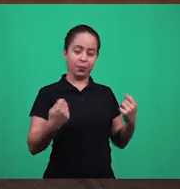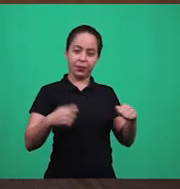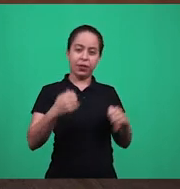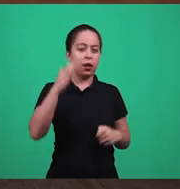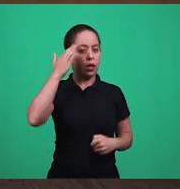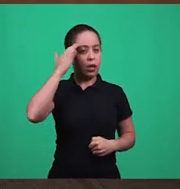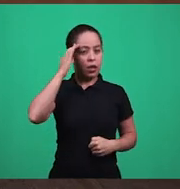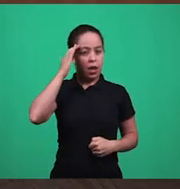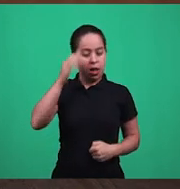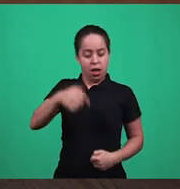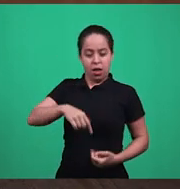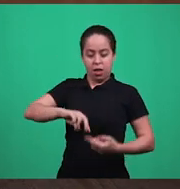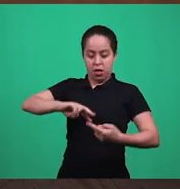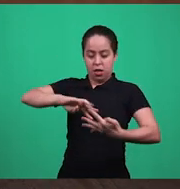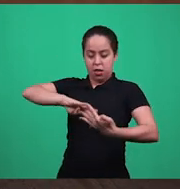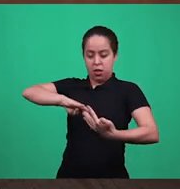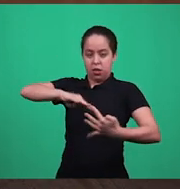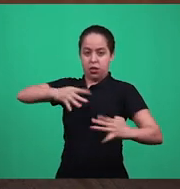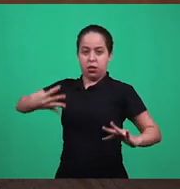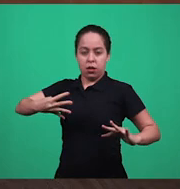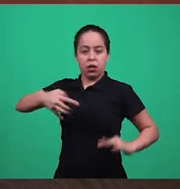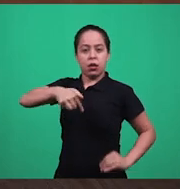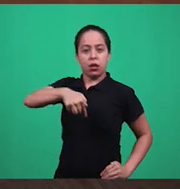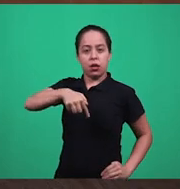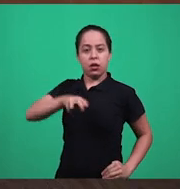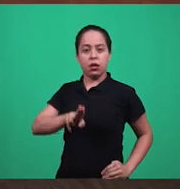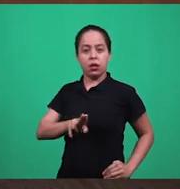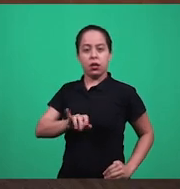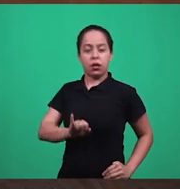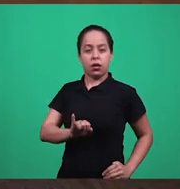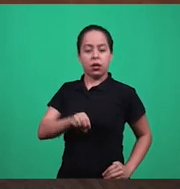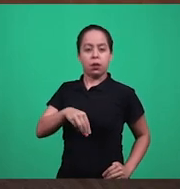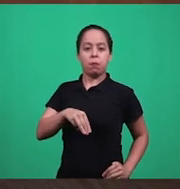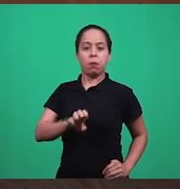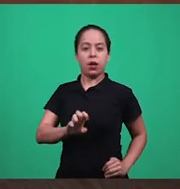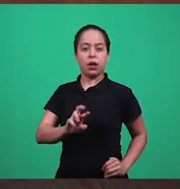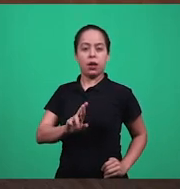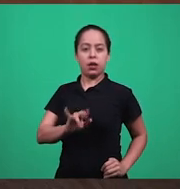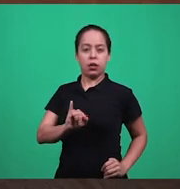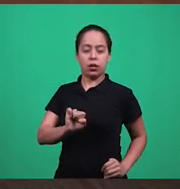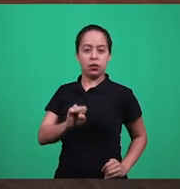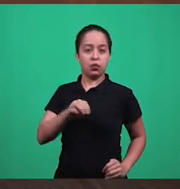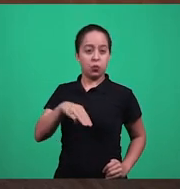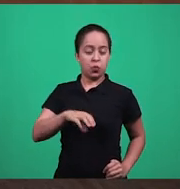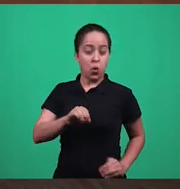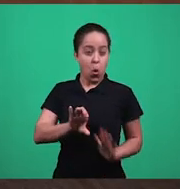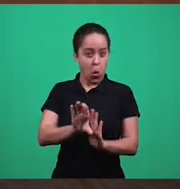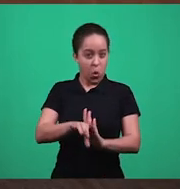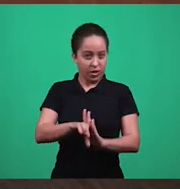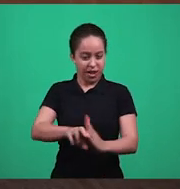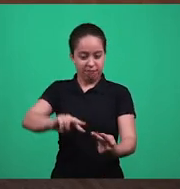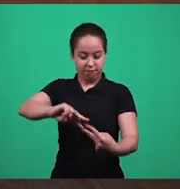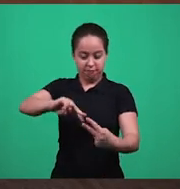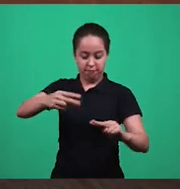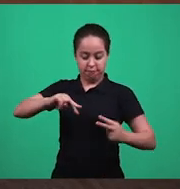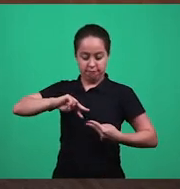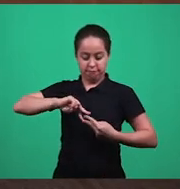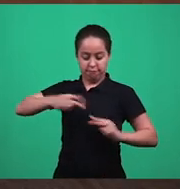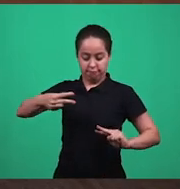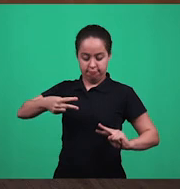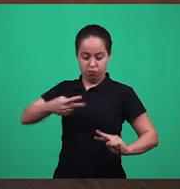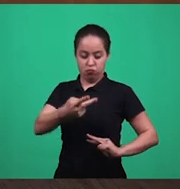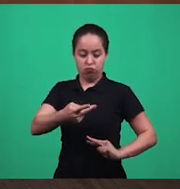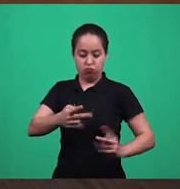quimerismo. E como quimerismo é um procedimento ou um conceito ligado à área